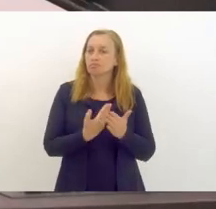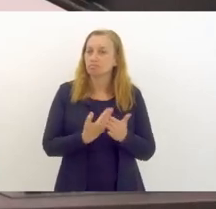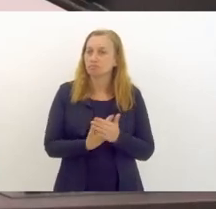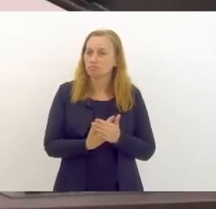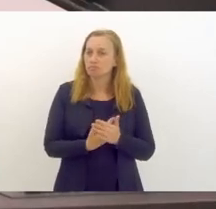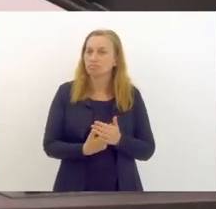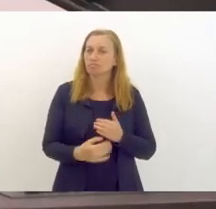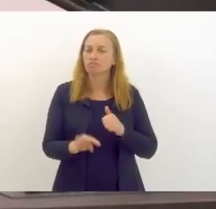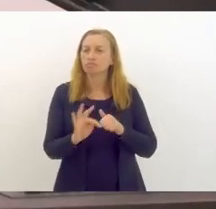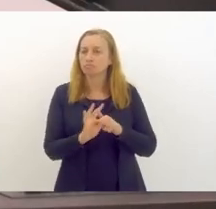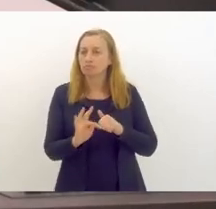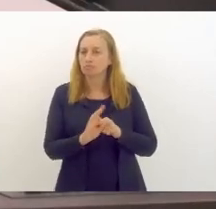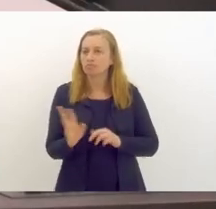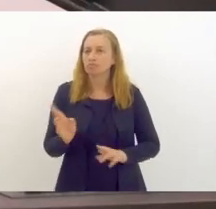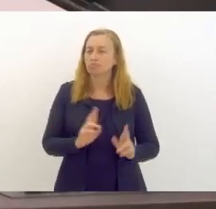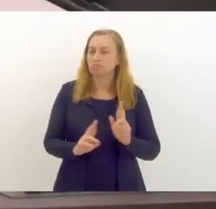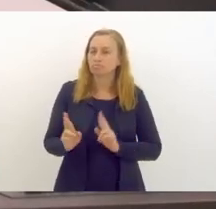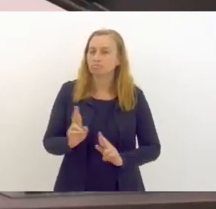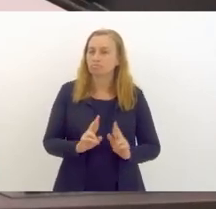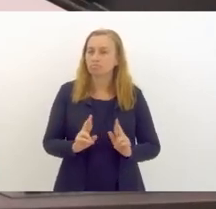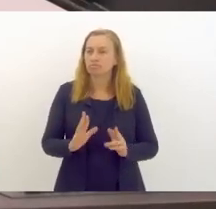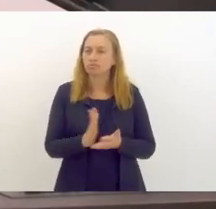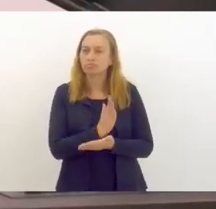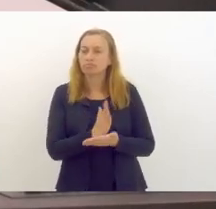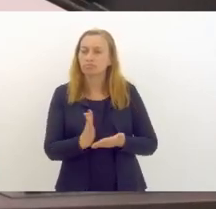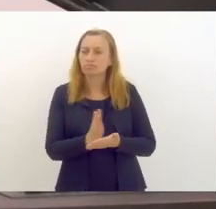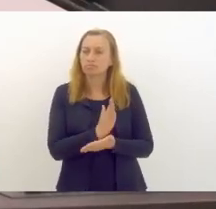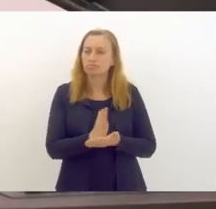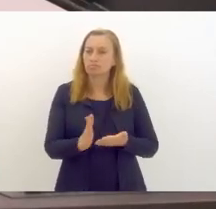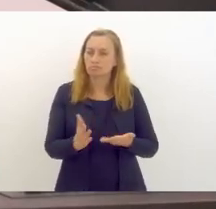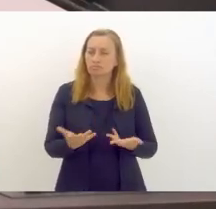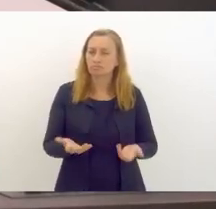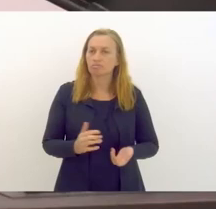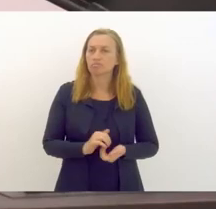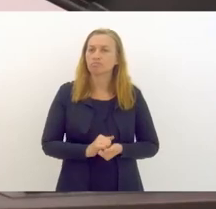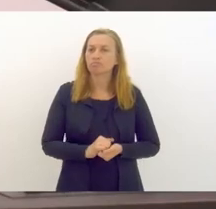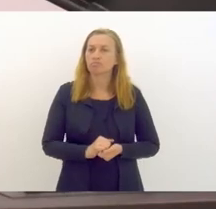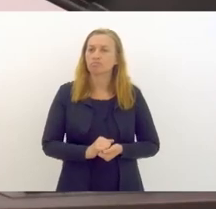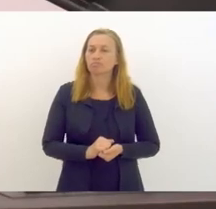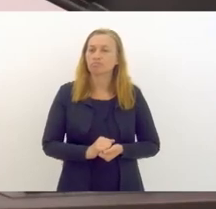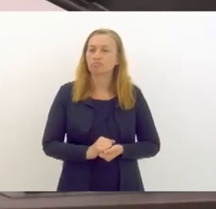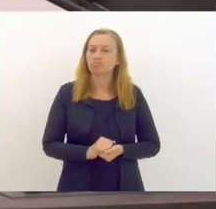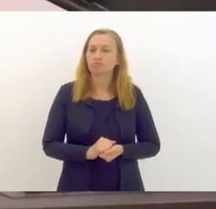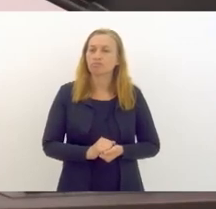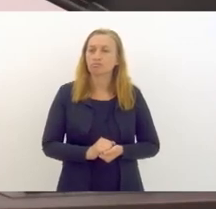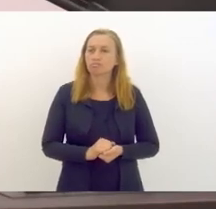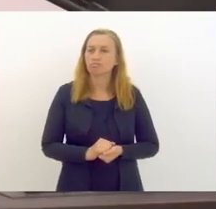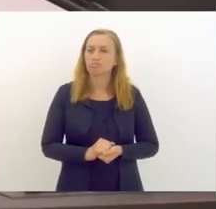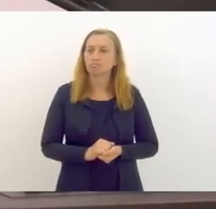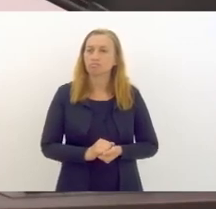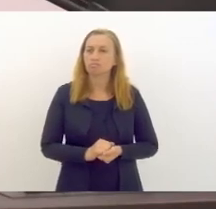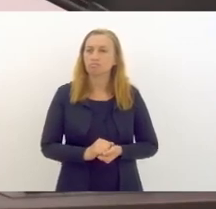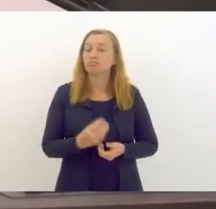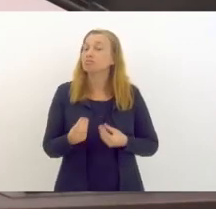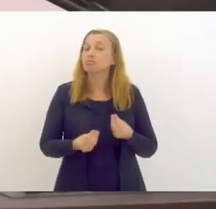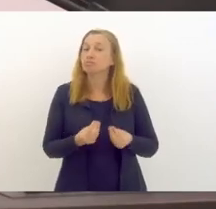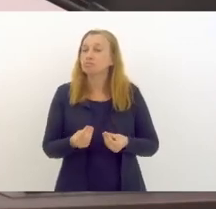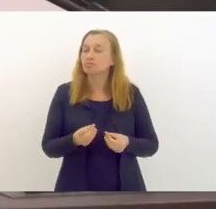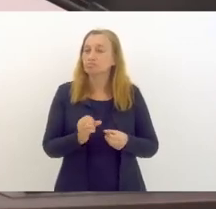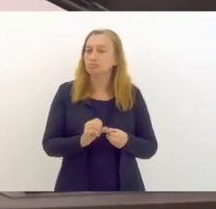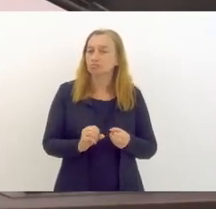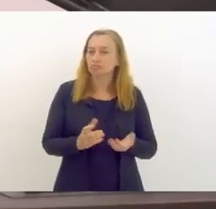em relação, e alguns, com a horta escolar. Concluindo. Isso aí está sendo feito de que forma?